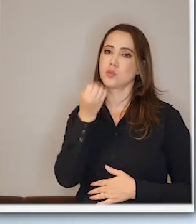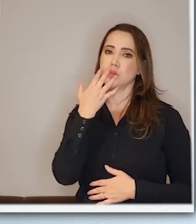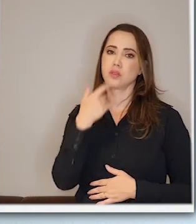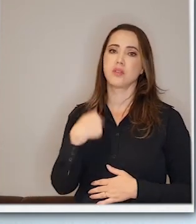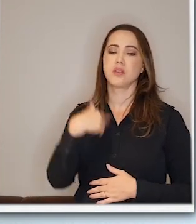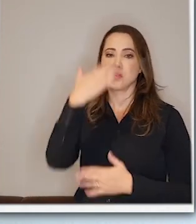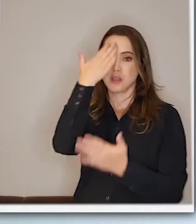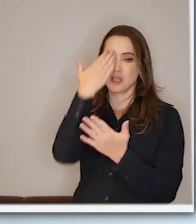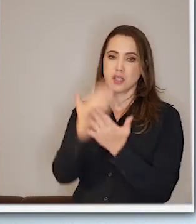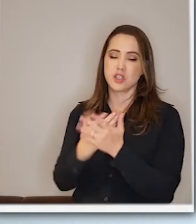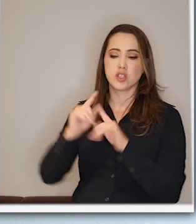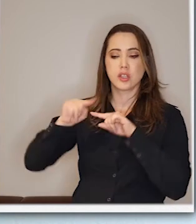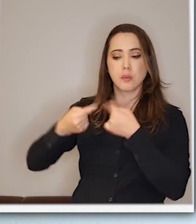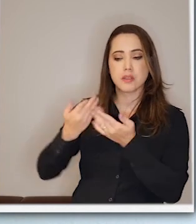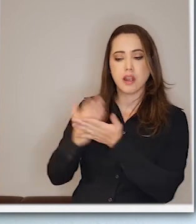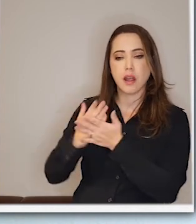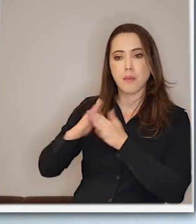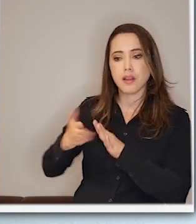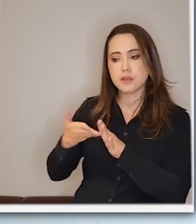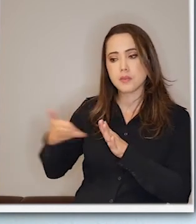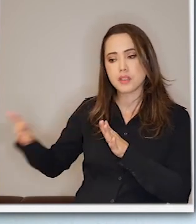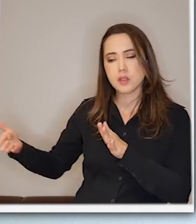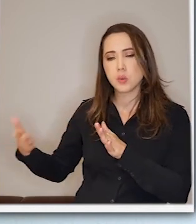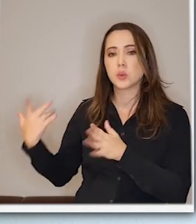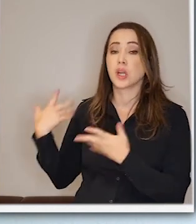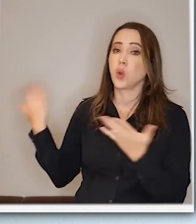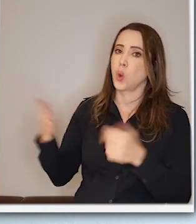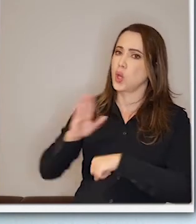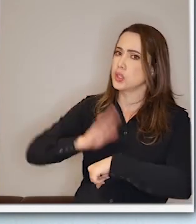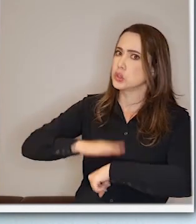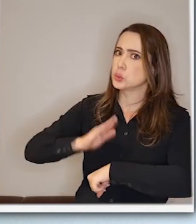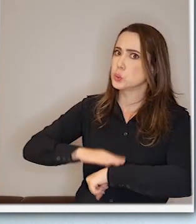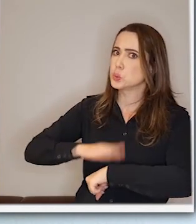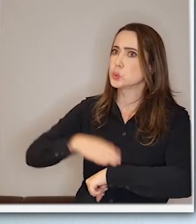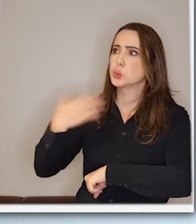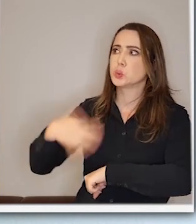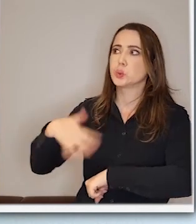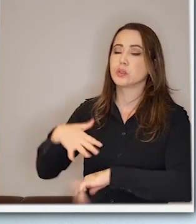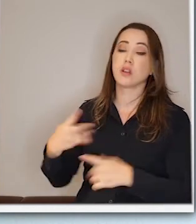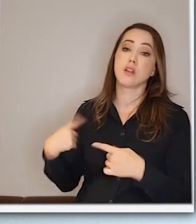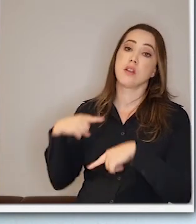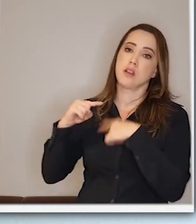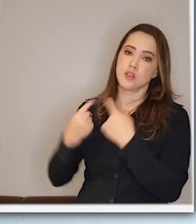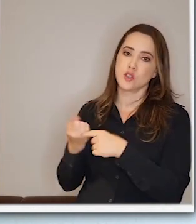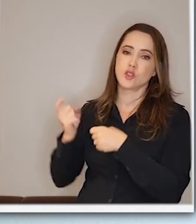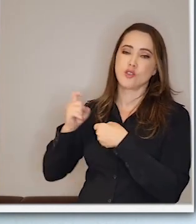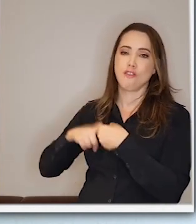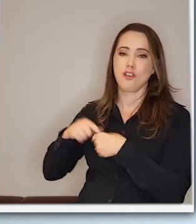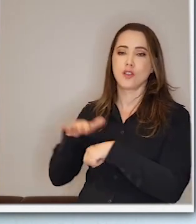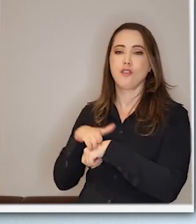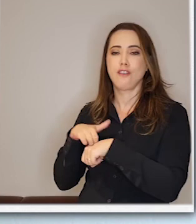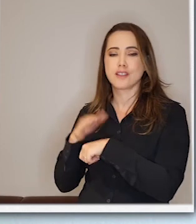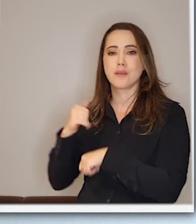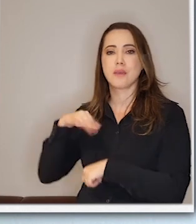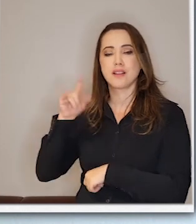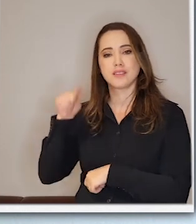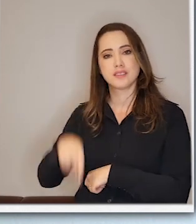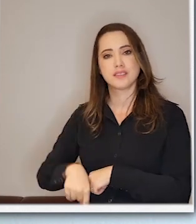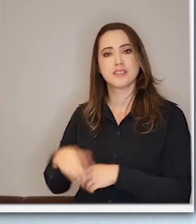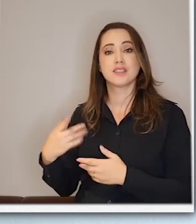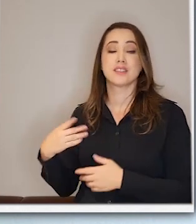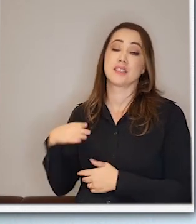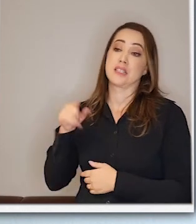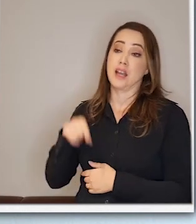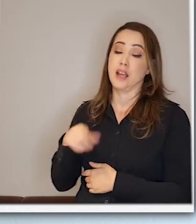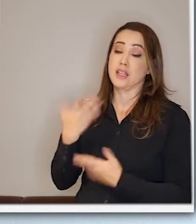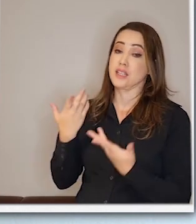Então, a gente queria agradecer, né, Adriano, a presença do Fabiano nessa conversa muito pouca. Eu tenho certeza que mais para frente, passando esse período agora